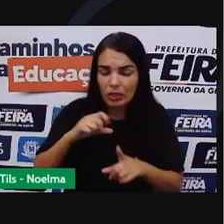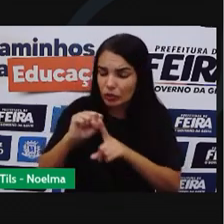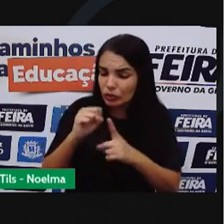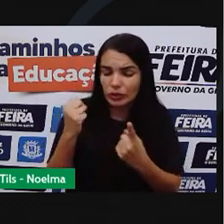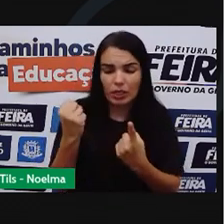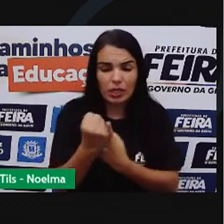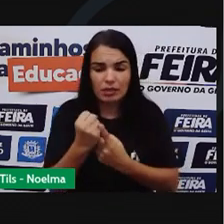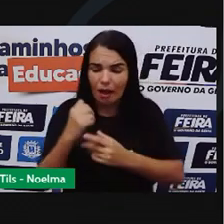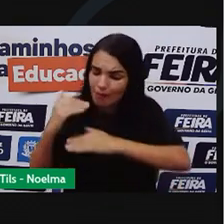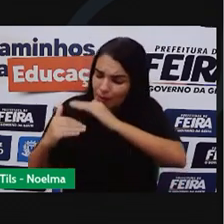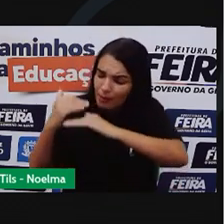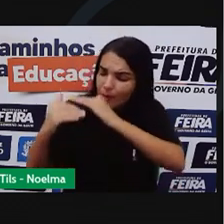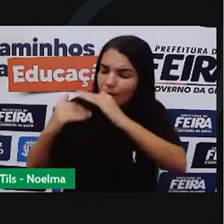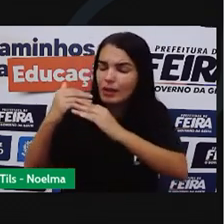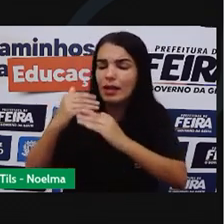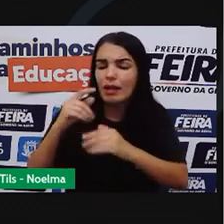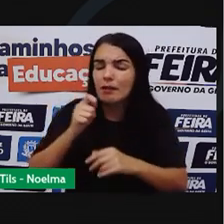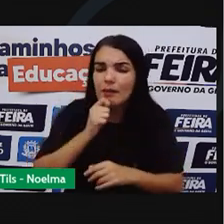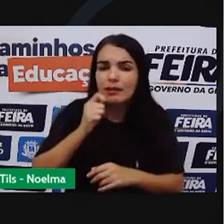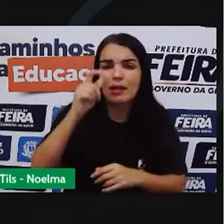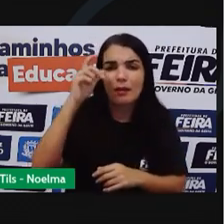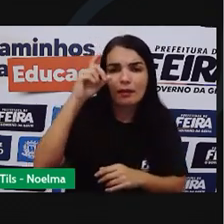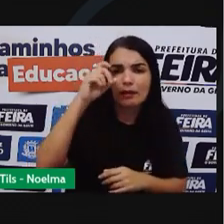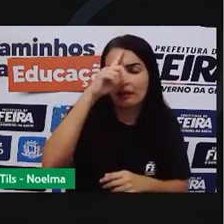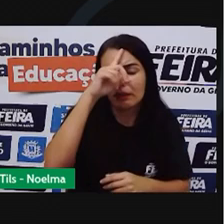por processos ainda mais difíceis.